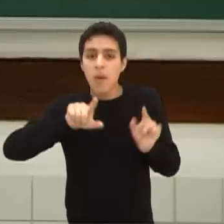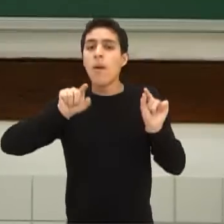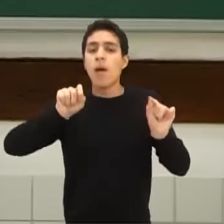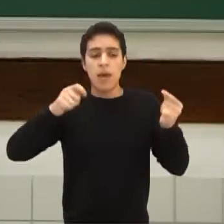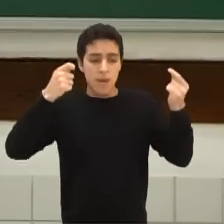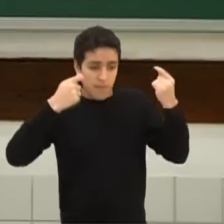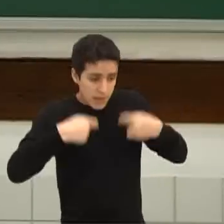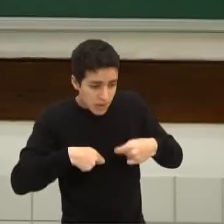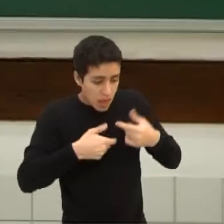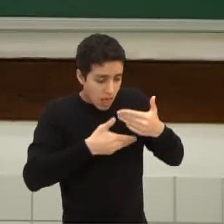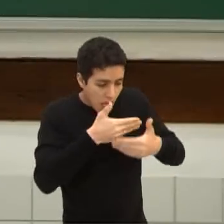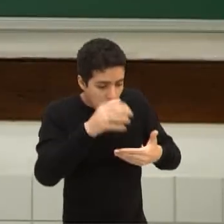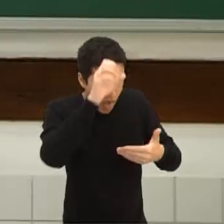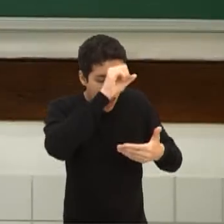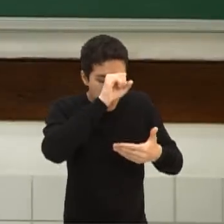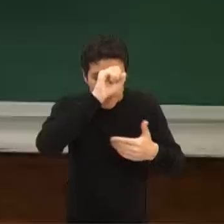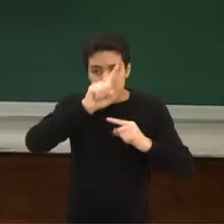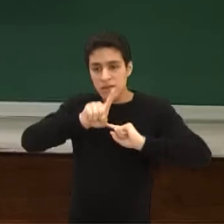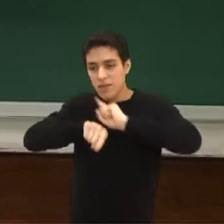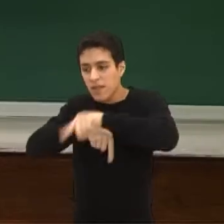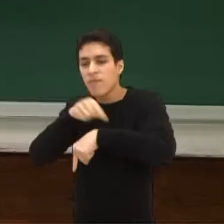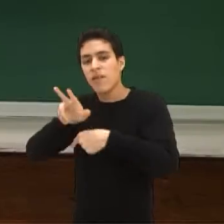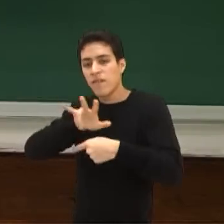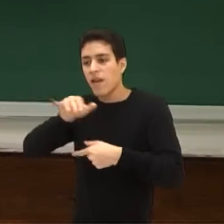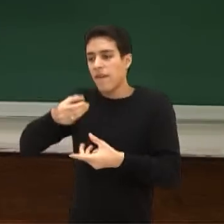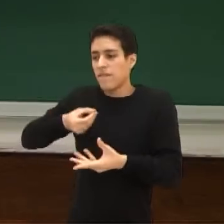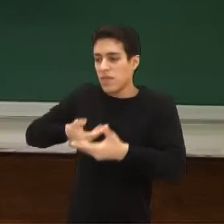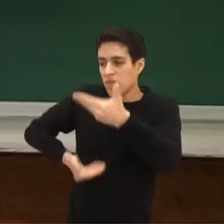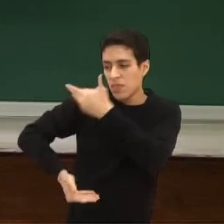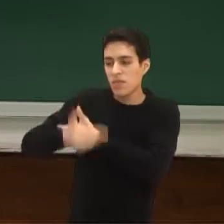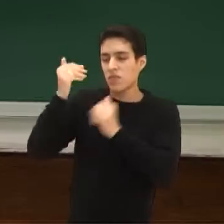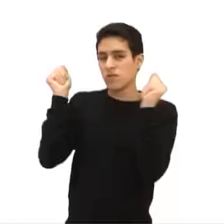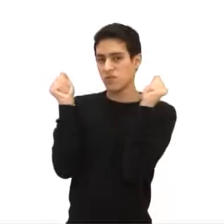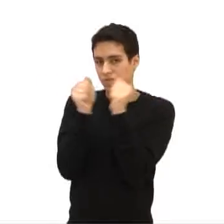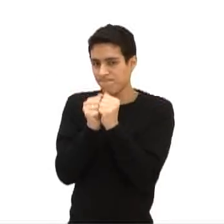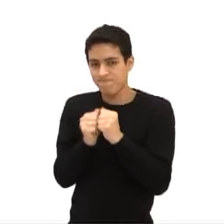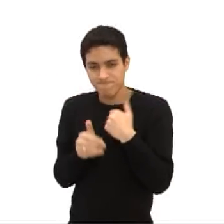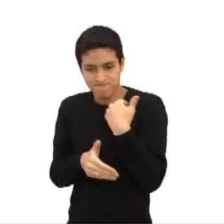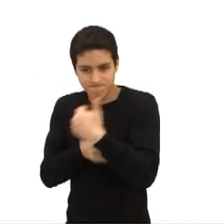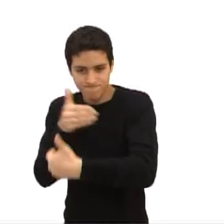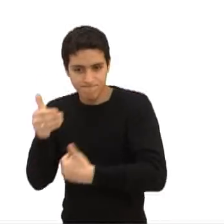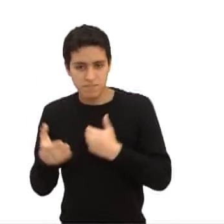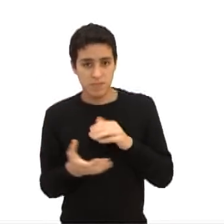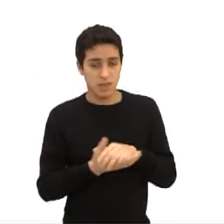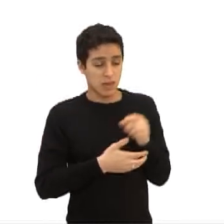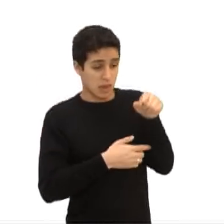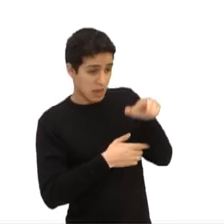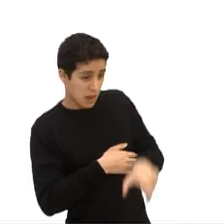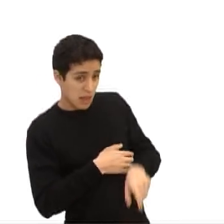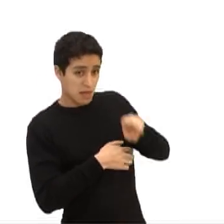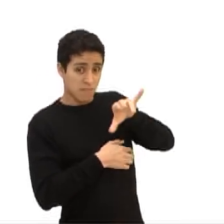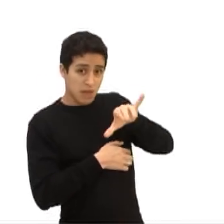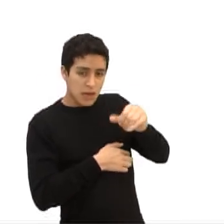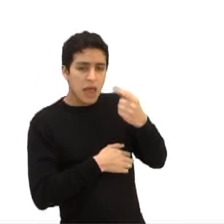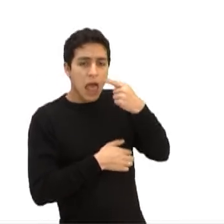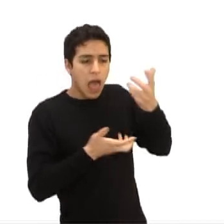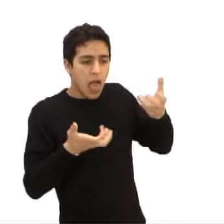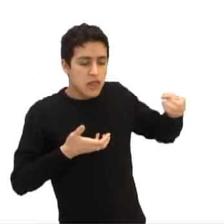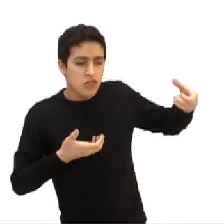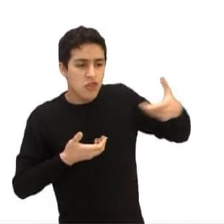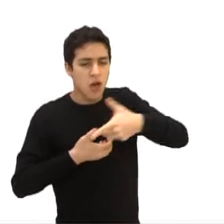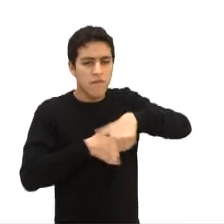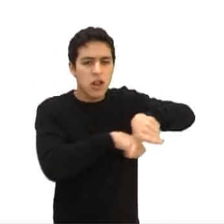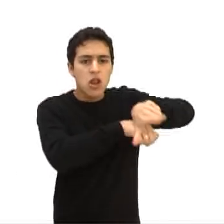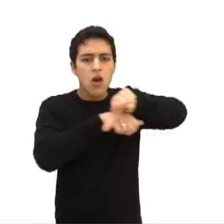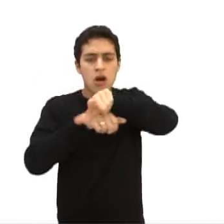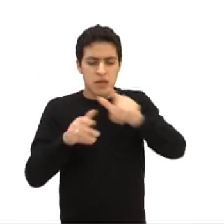que vai usar depois. Então, vamos junto comigo. Maria quer inovar sua loja de embalagens